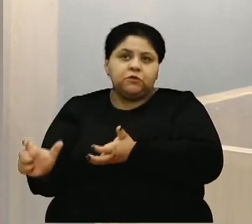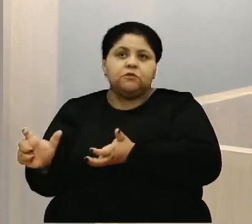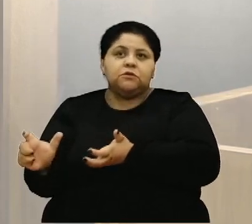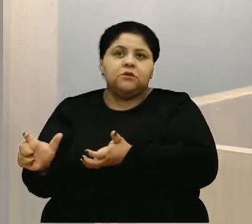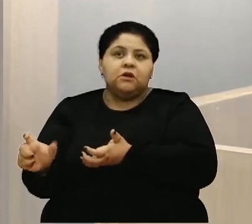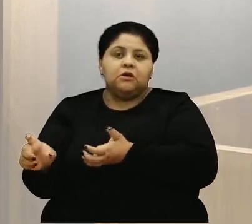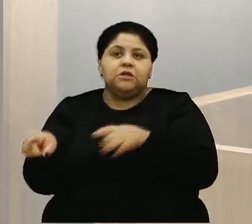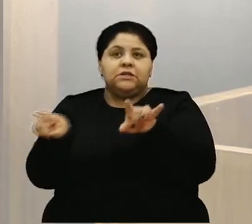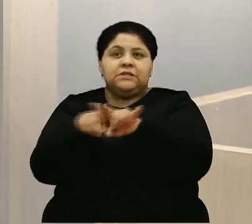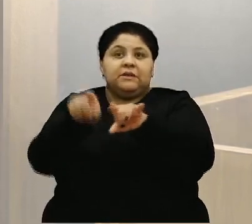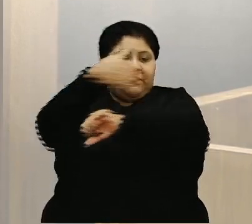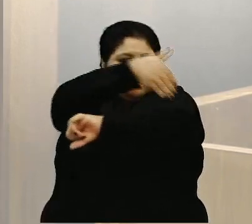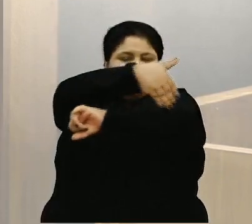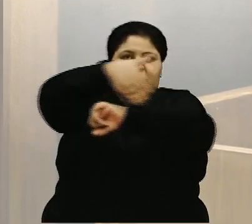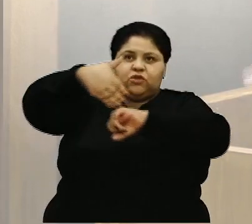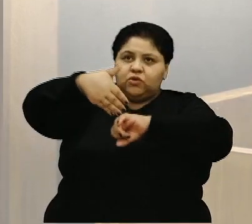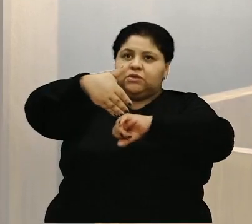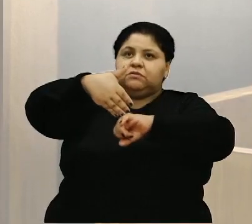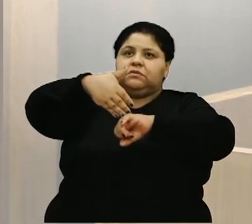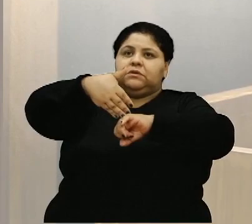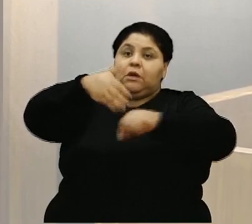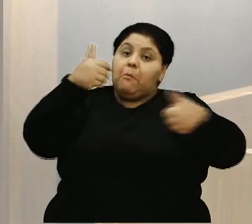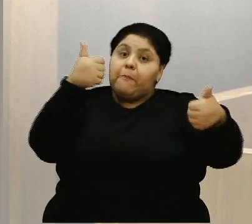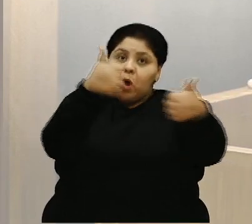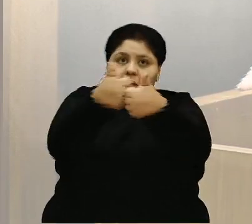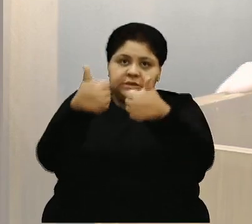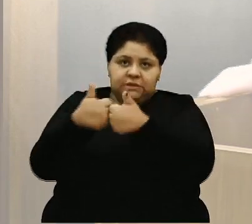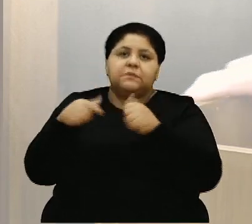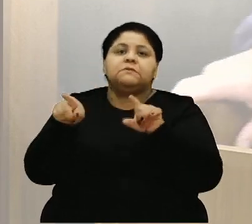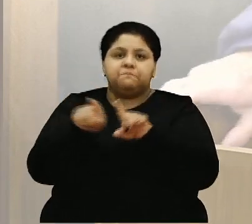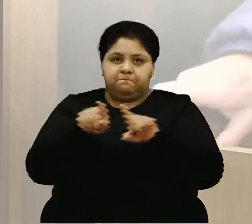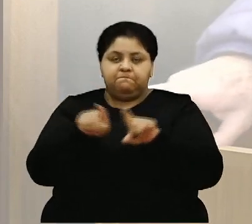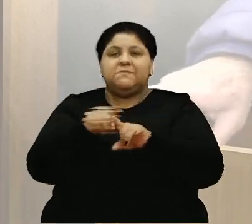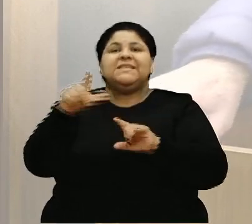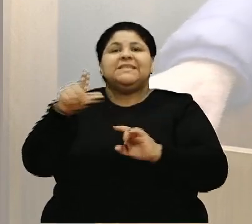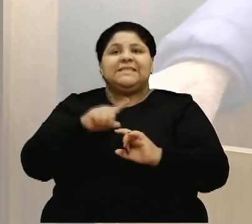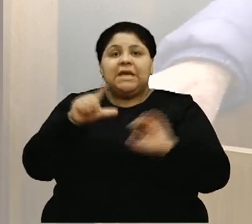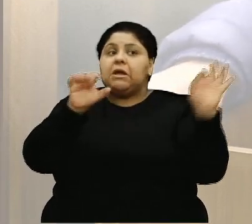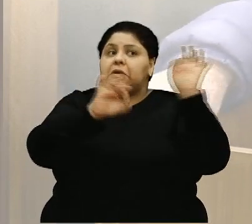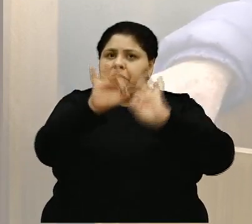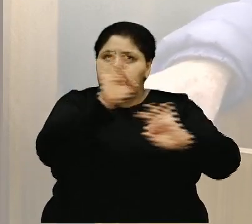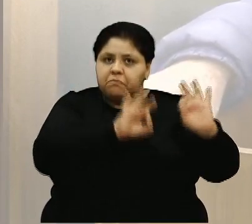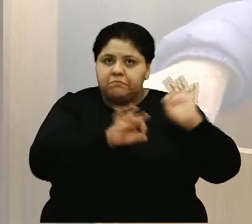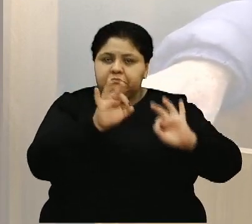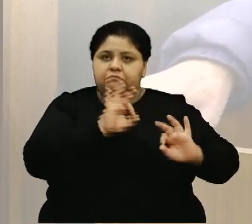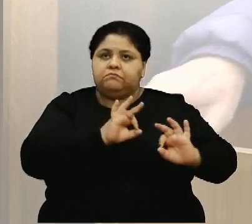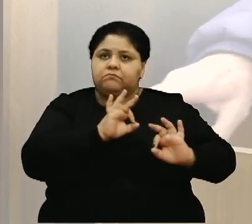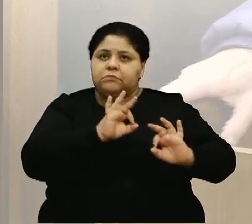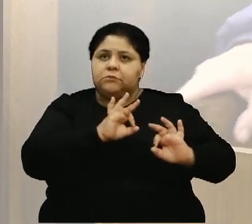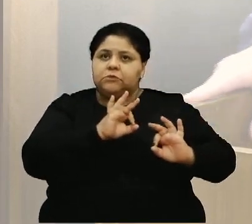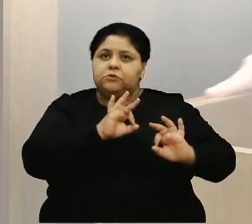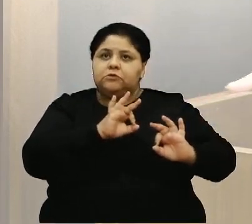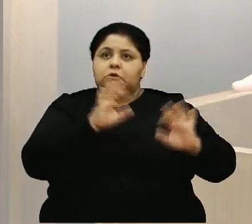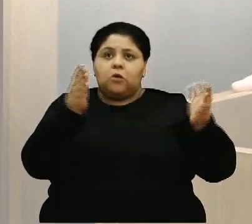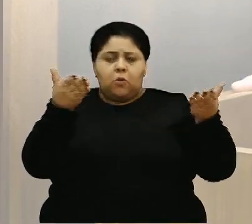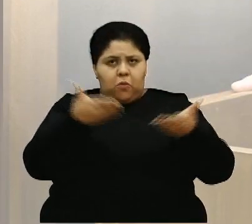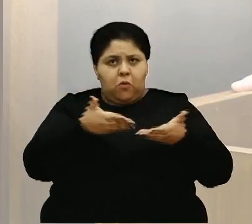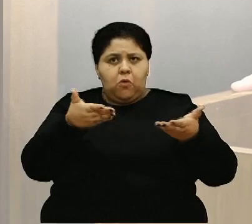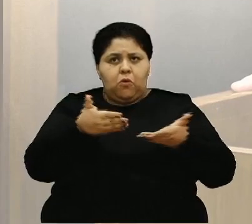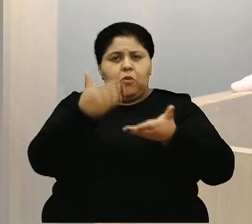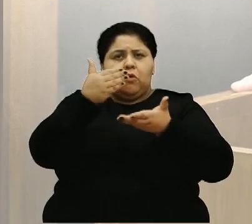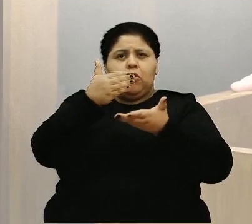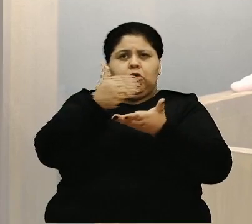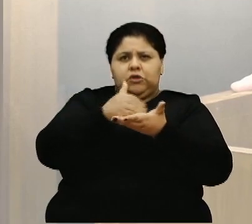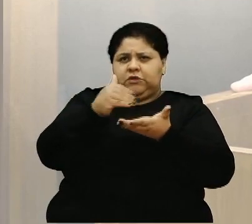como as ruas adjacentes, as ruas próximas, elas têm que ter uma orientação, e estão tendo, segundo o secretário